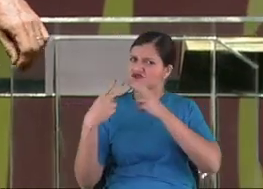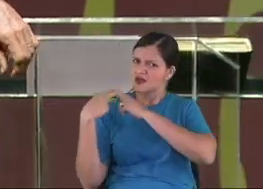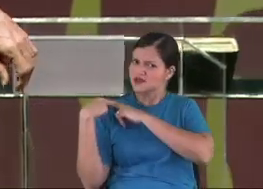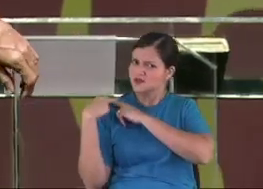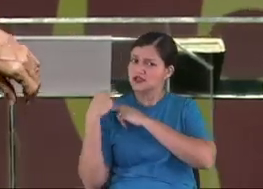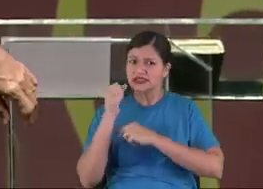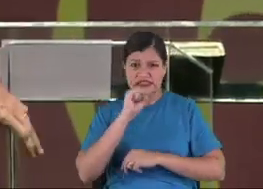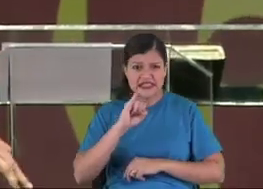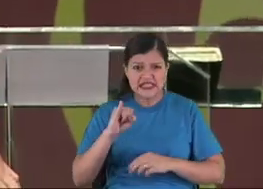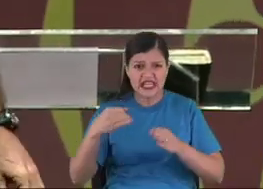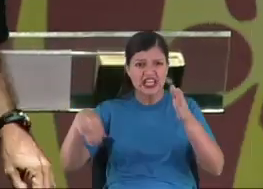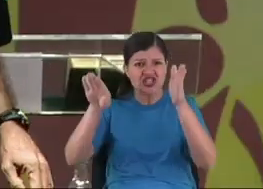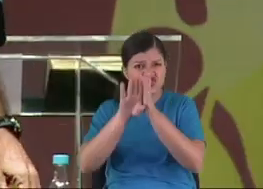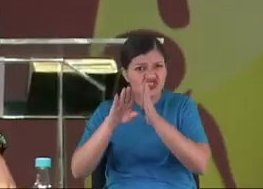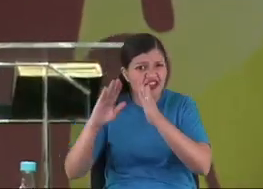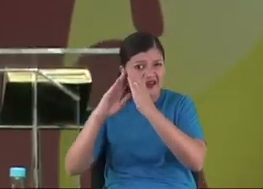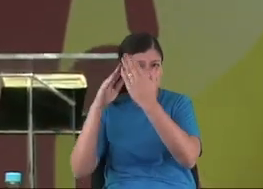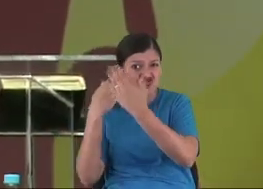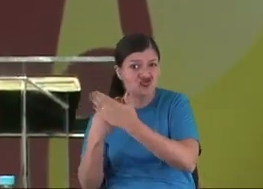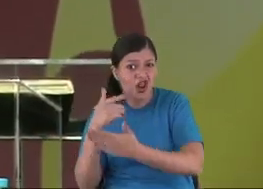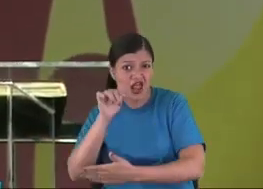deixa ele chegar e levar um zero.